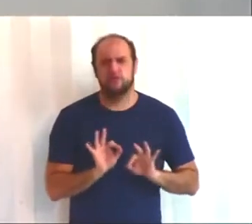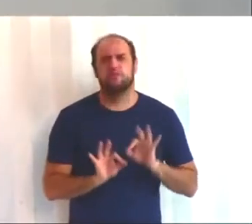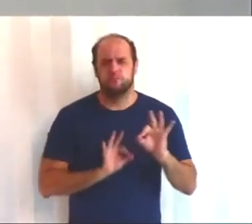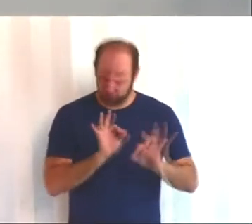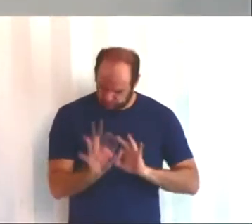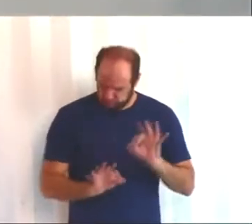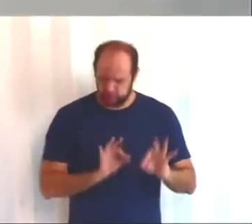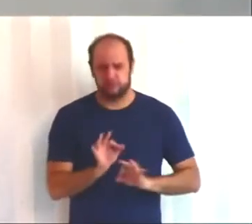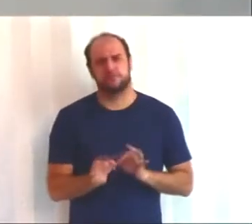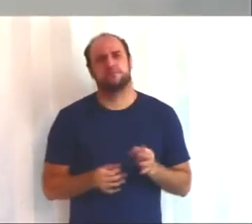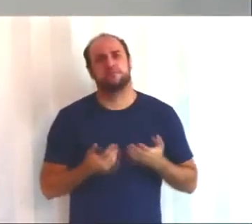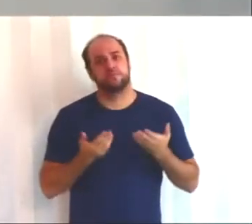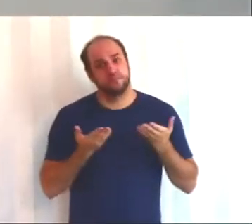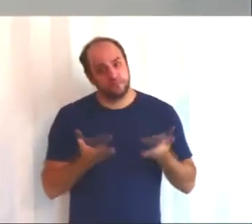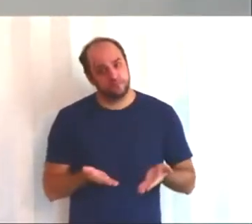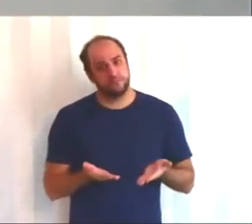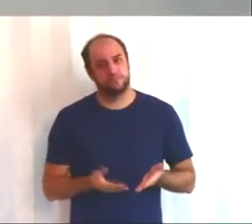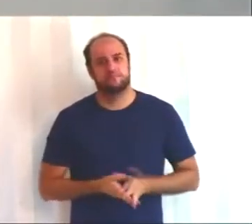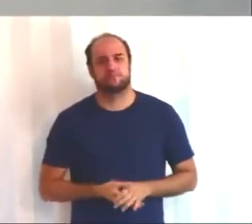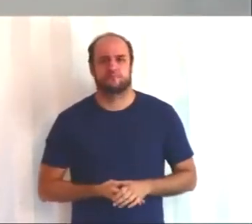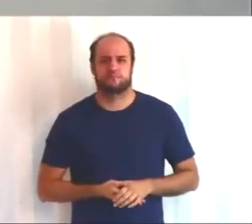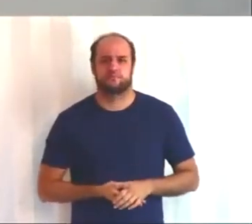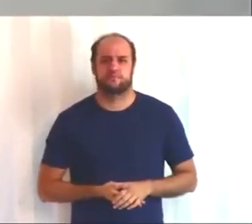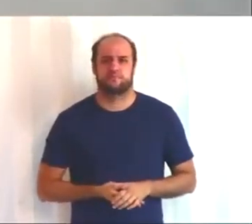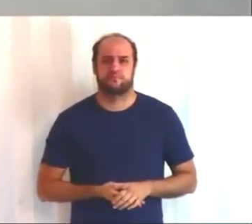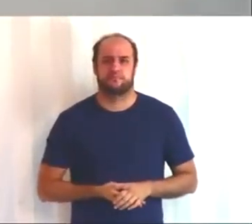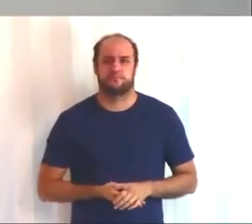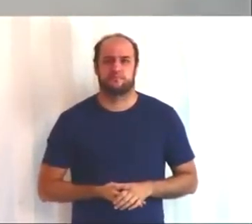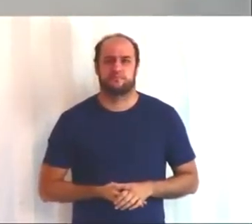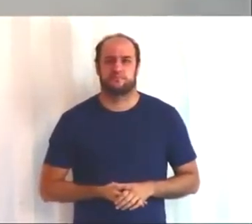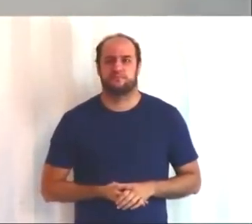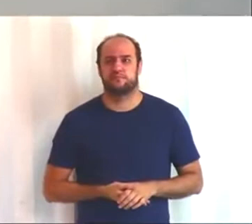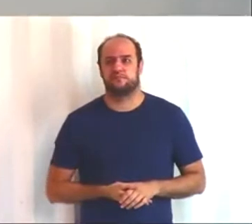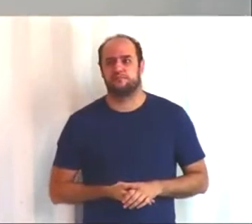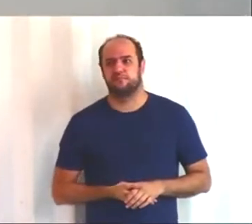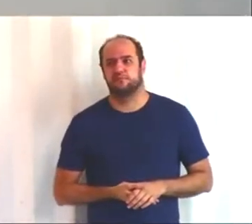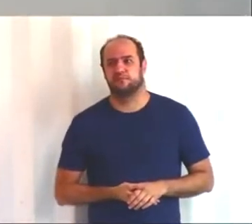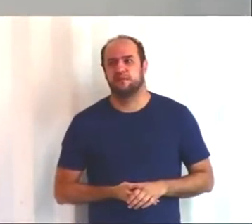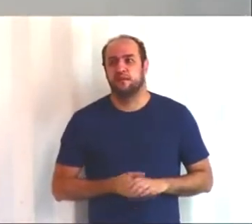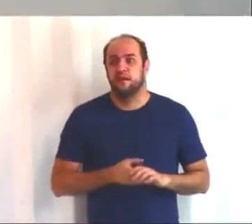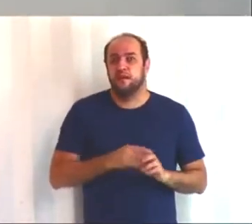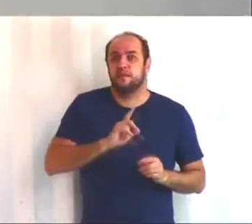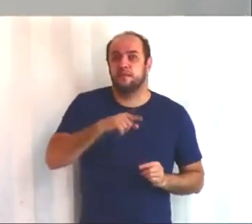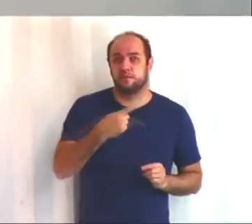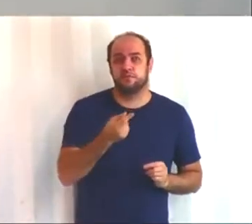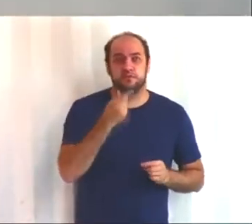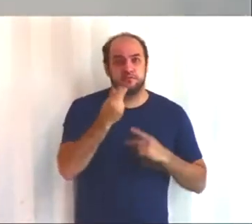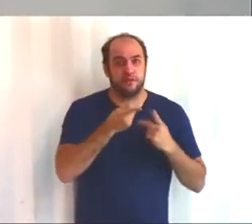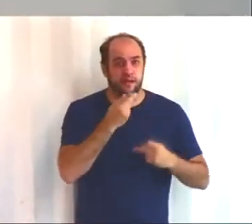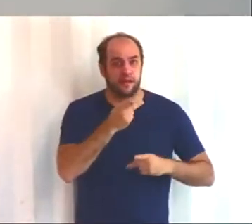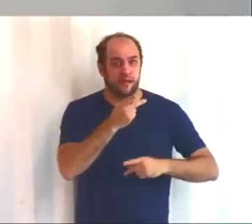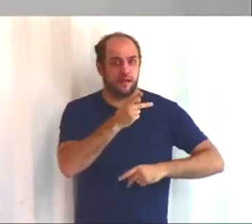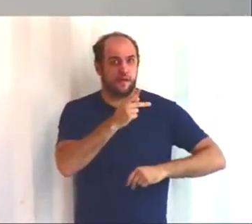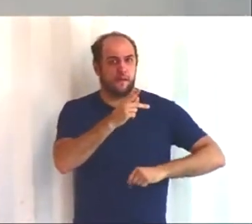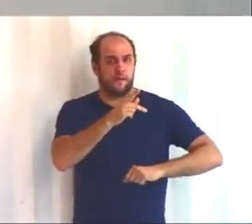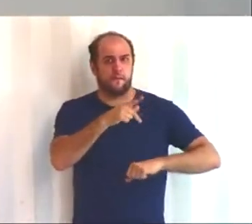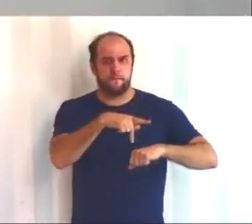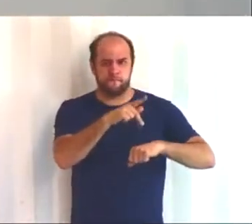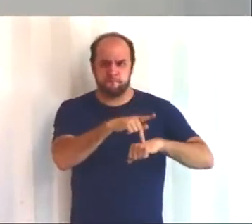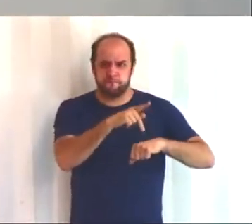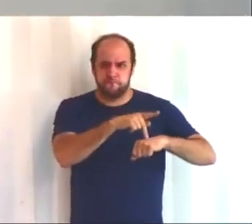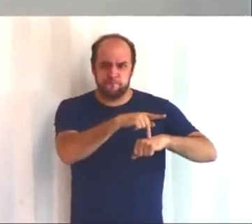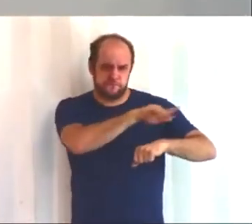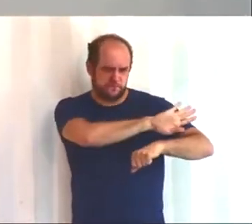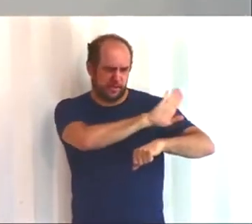E por causa disso, a expressão vai para um outro ponto, depois do motivo. Depois do motivo